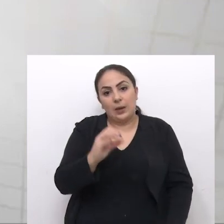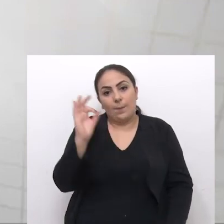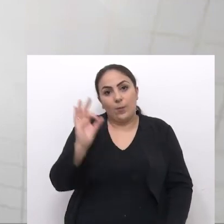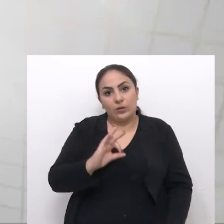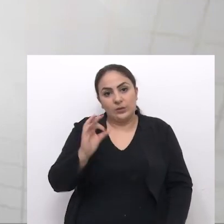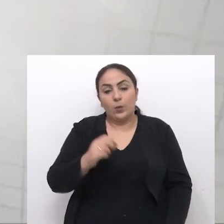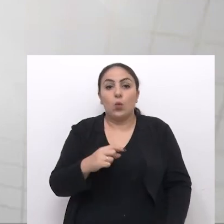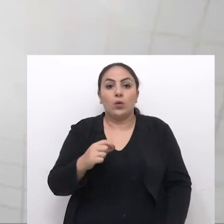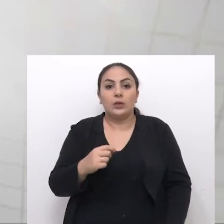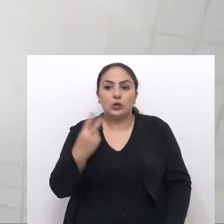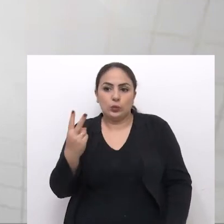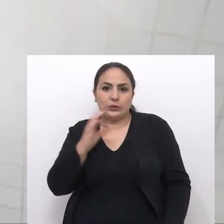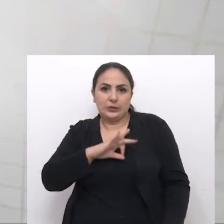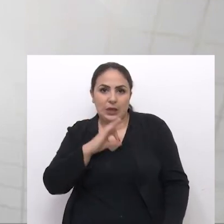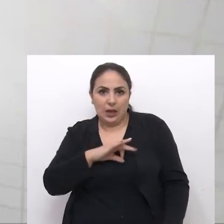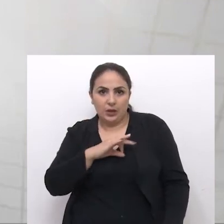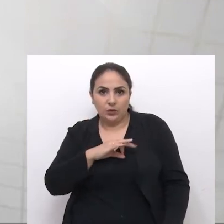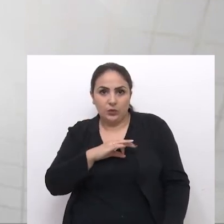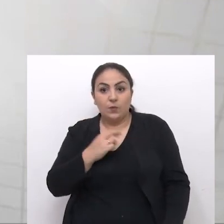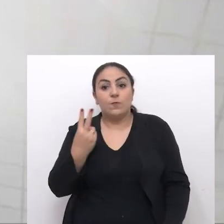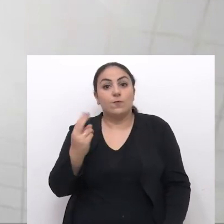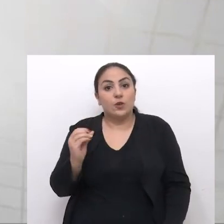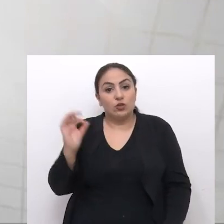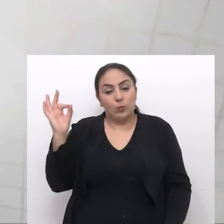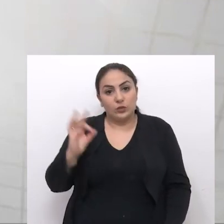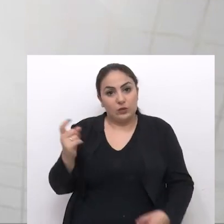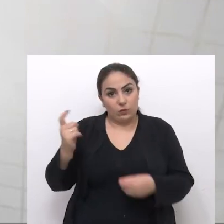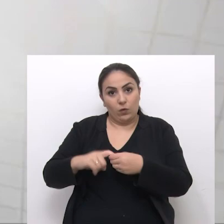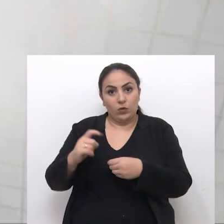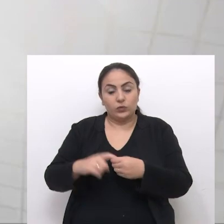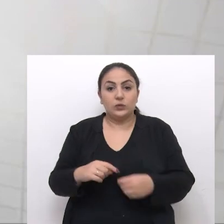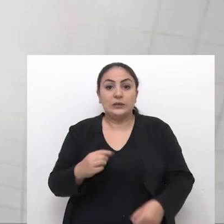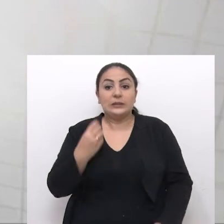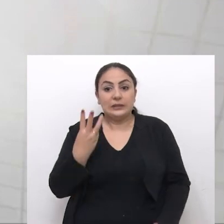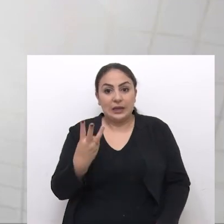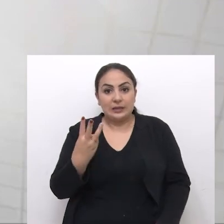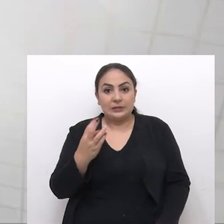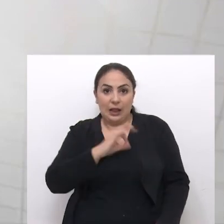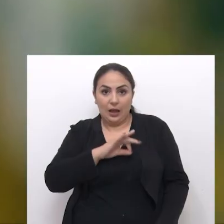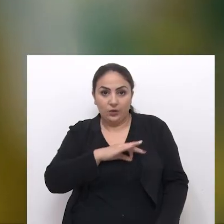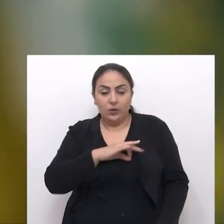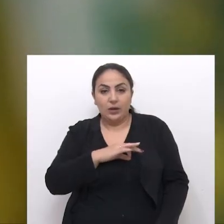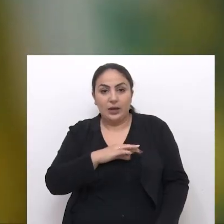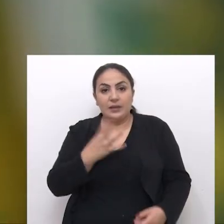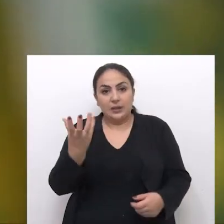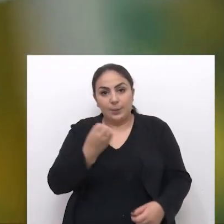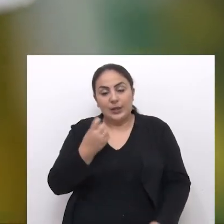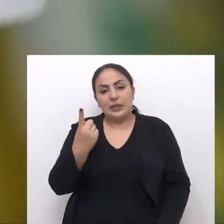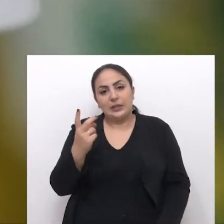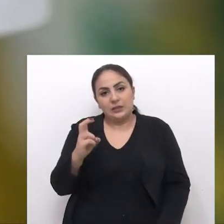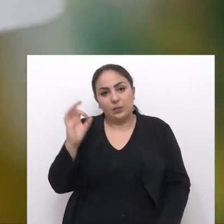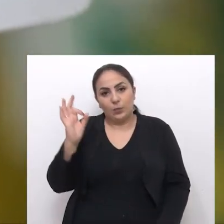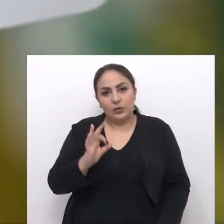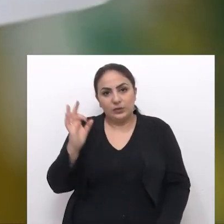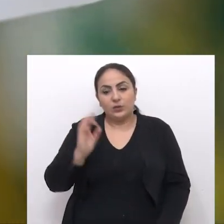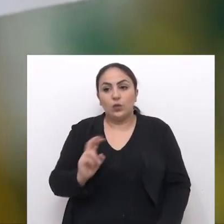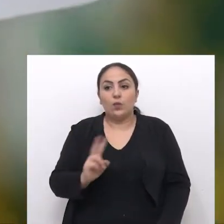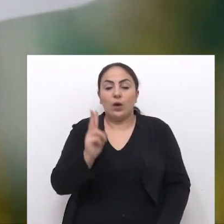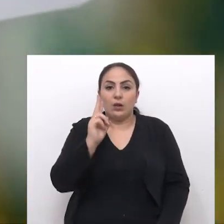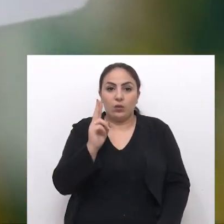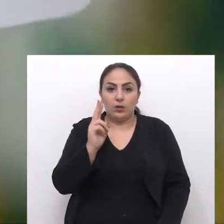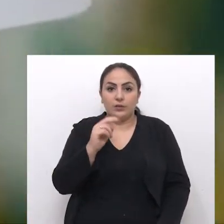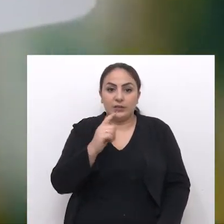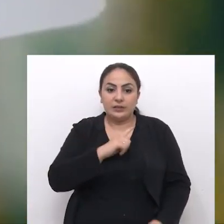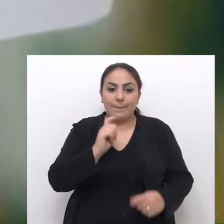40%. 2 salários mínimos, 20%. E 3, 15%. A intenção é que os valores sejam